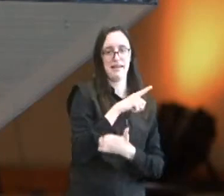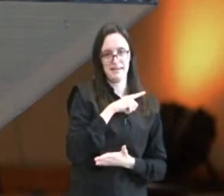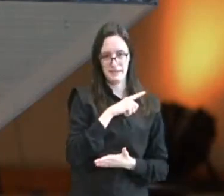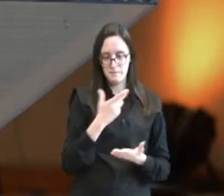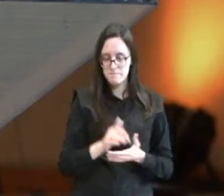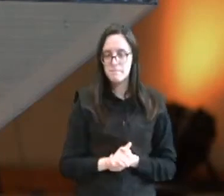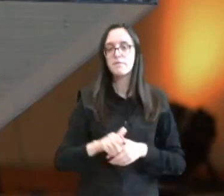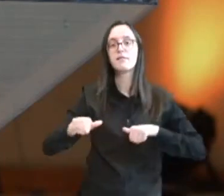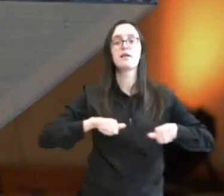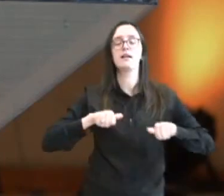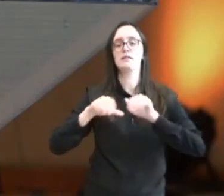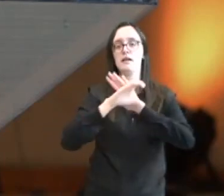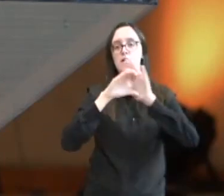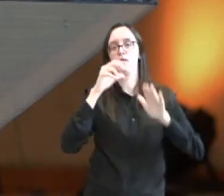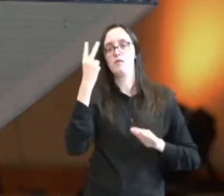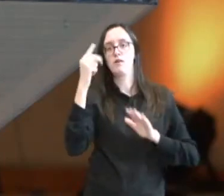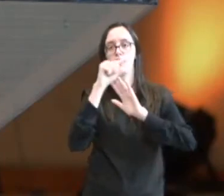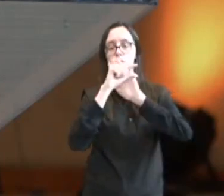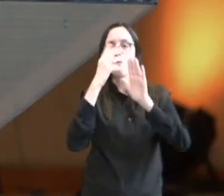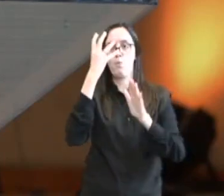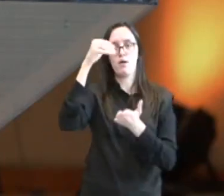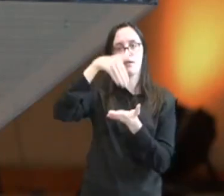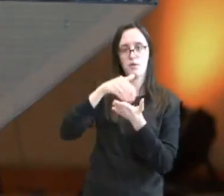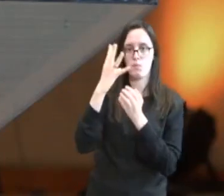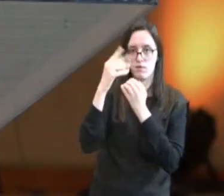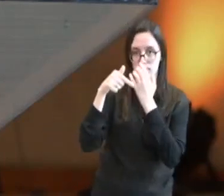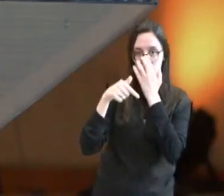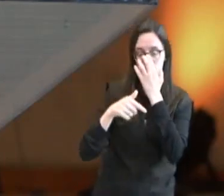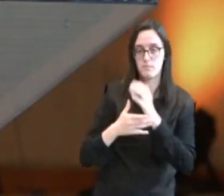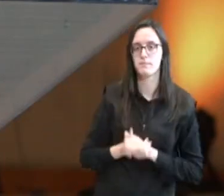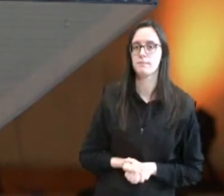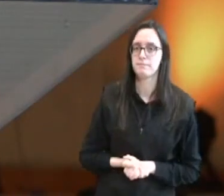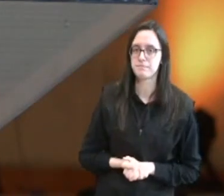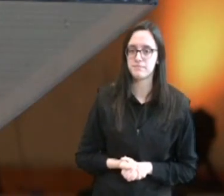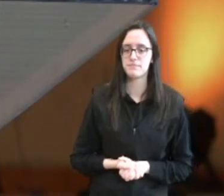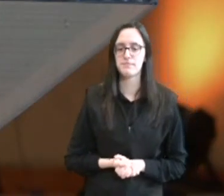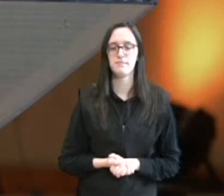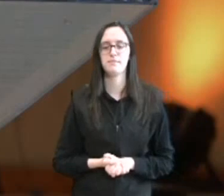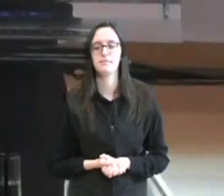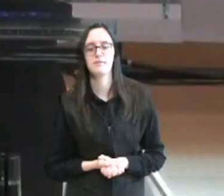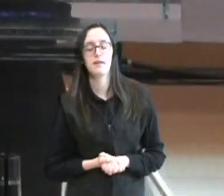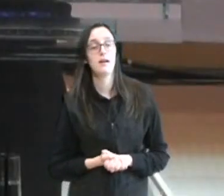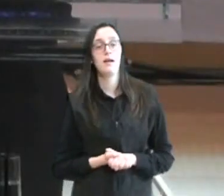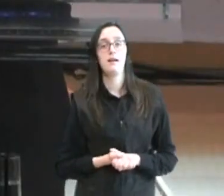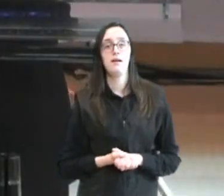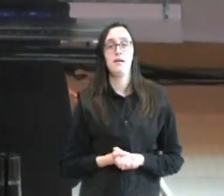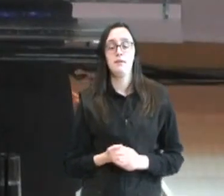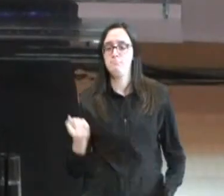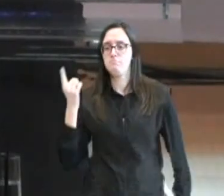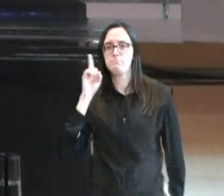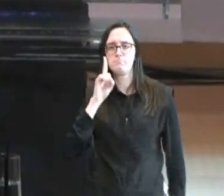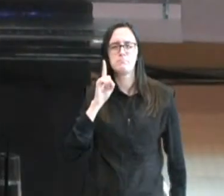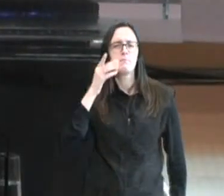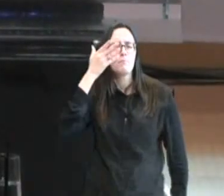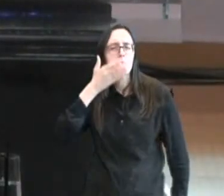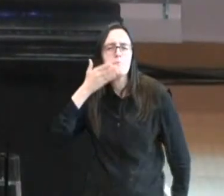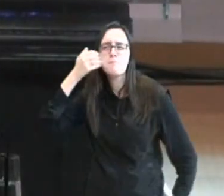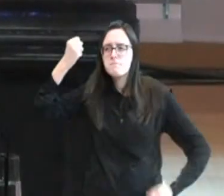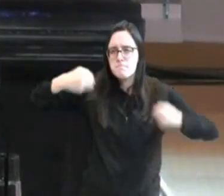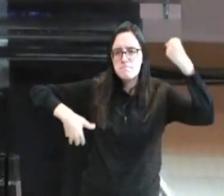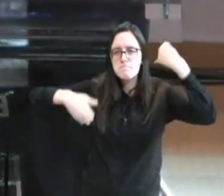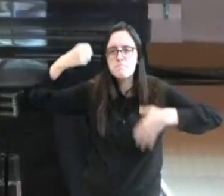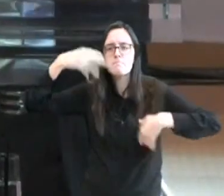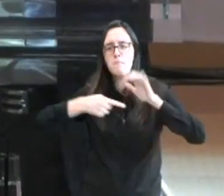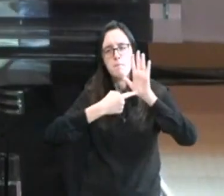aí Atos 2, de 40 a 47. E com muitas outras palavras, isto